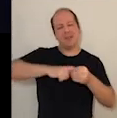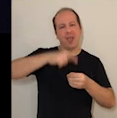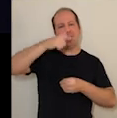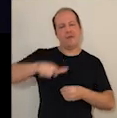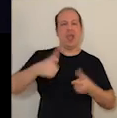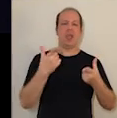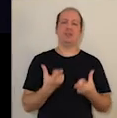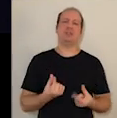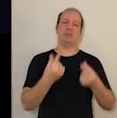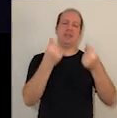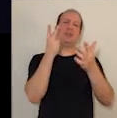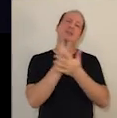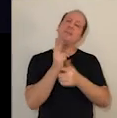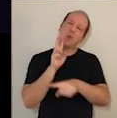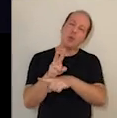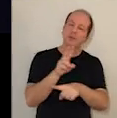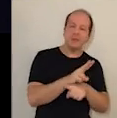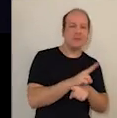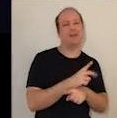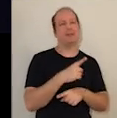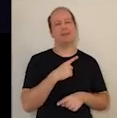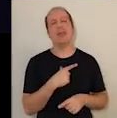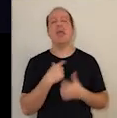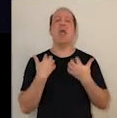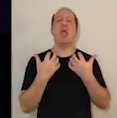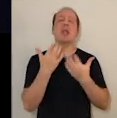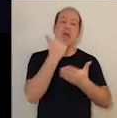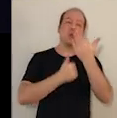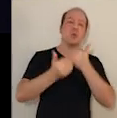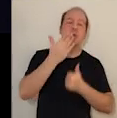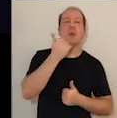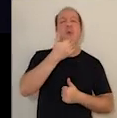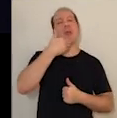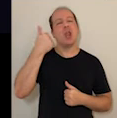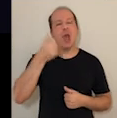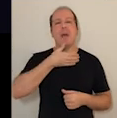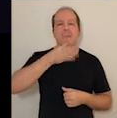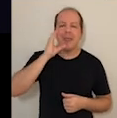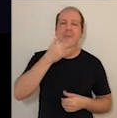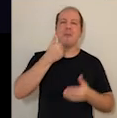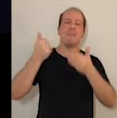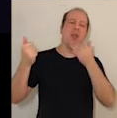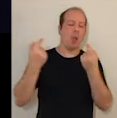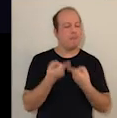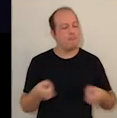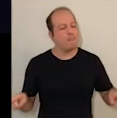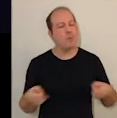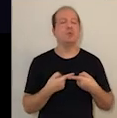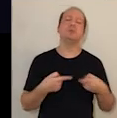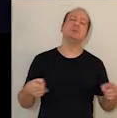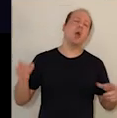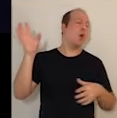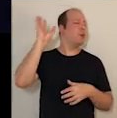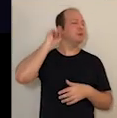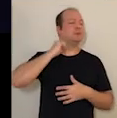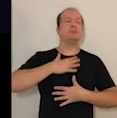e generosos. Vamos restituir a liberdade ao dinheiro que o falecido sempre conservou trancado. Quero que